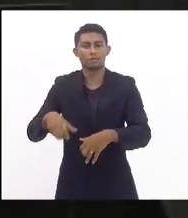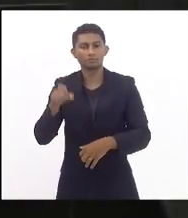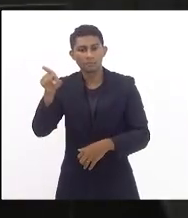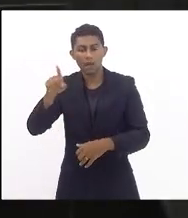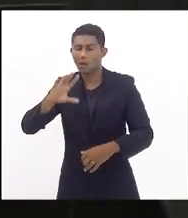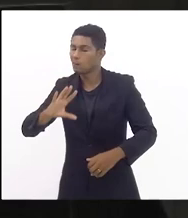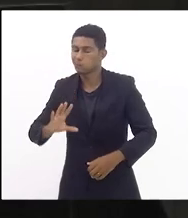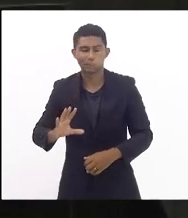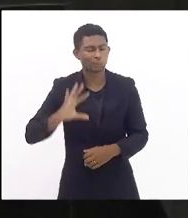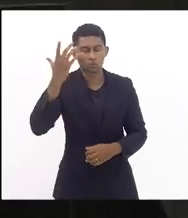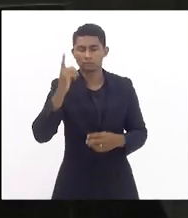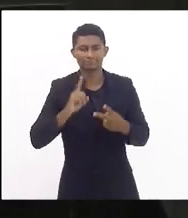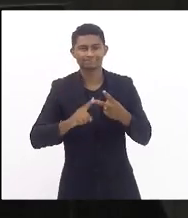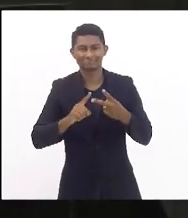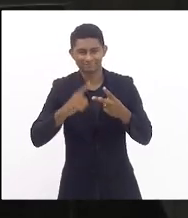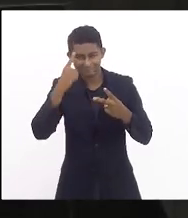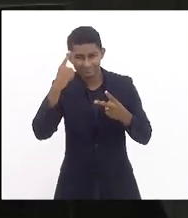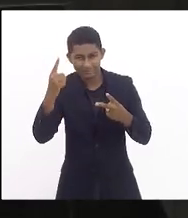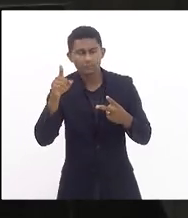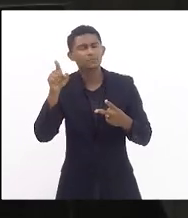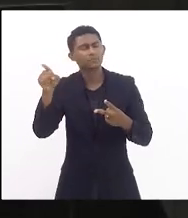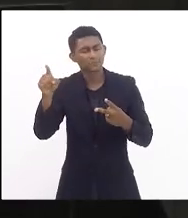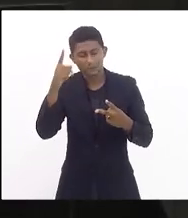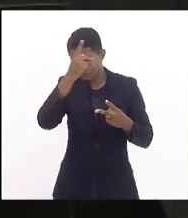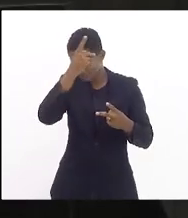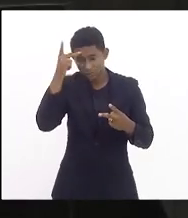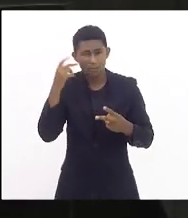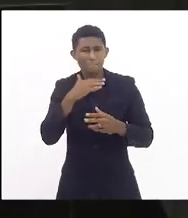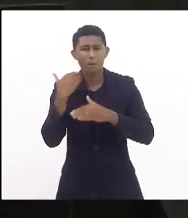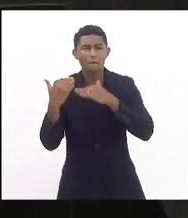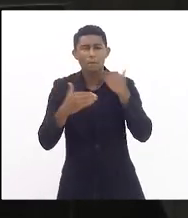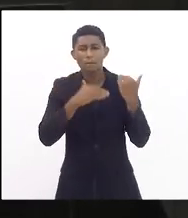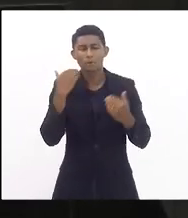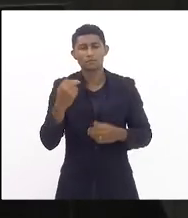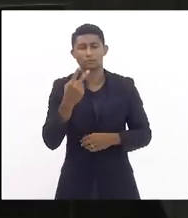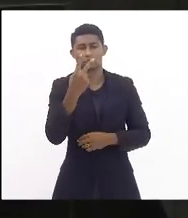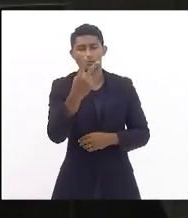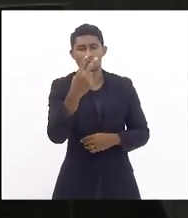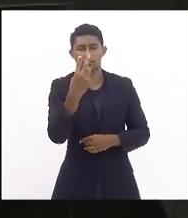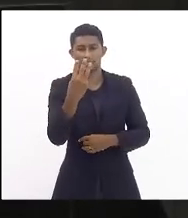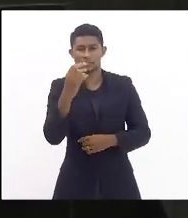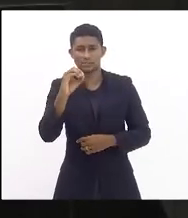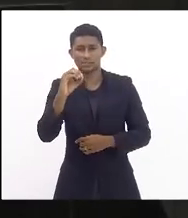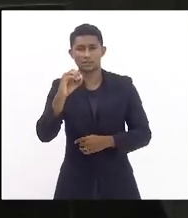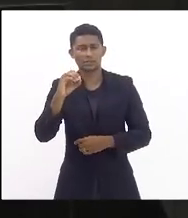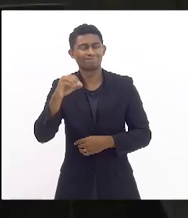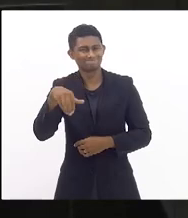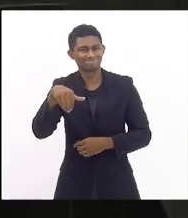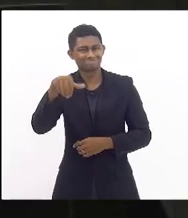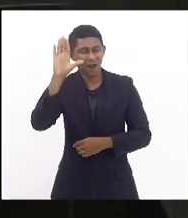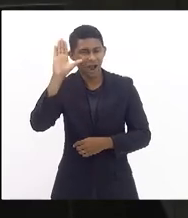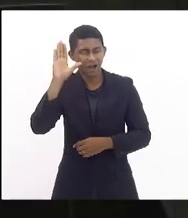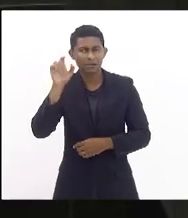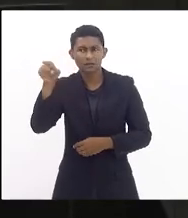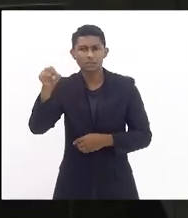que teve mais de 230 mortos. E na tragédia de Petrópolis, ficou